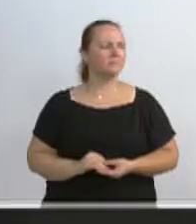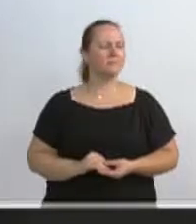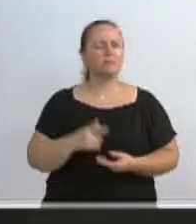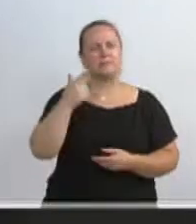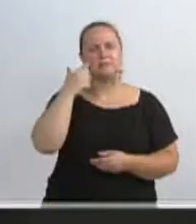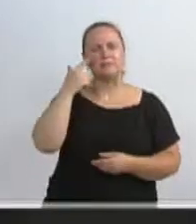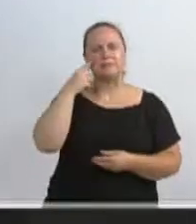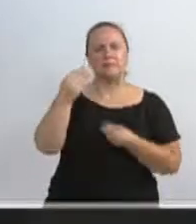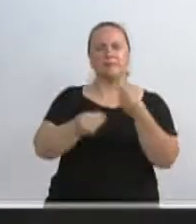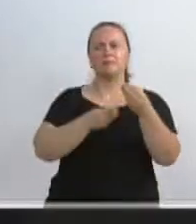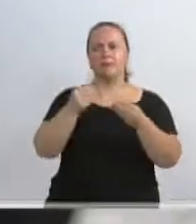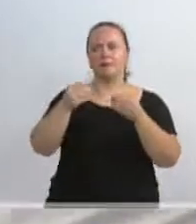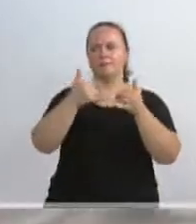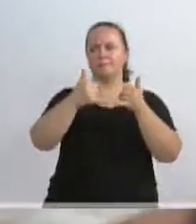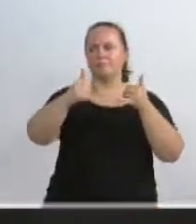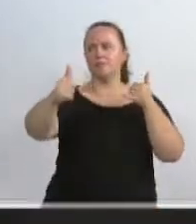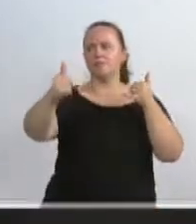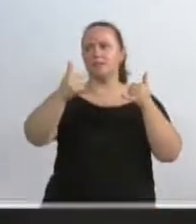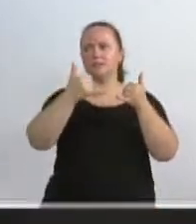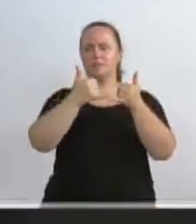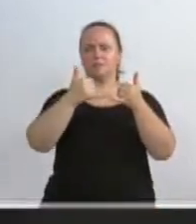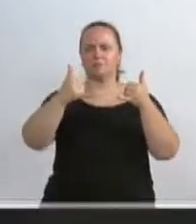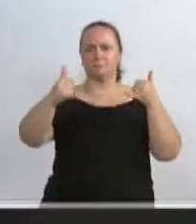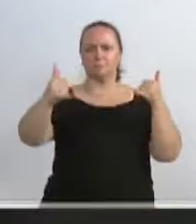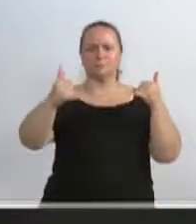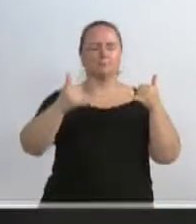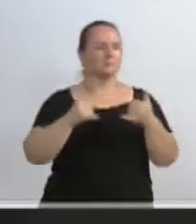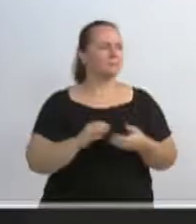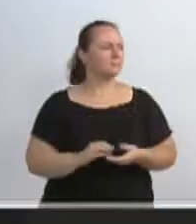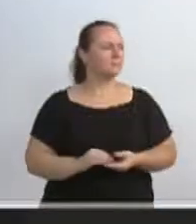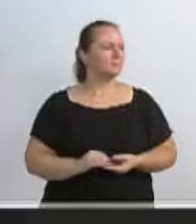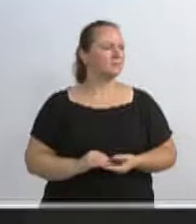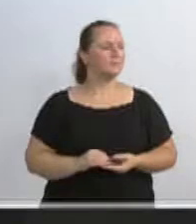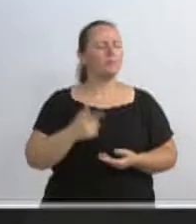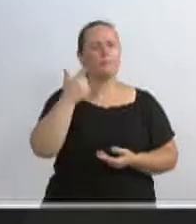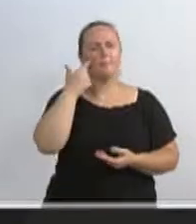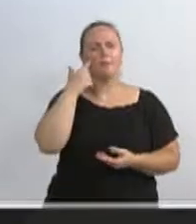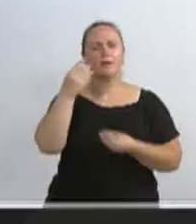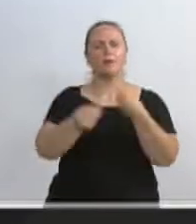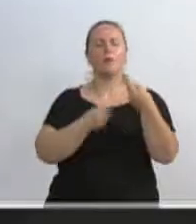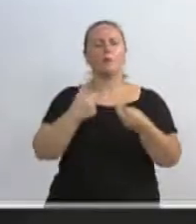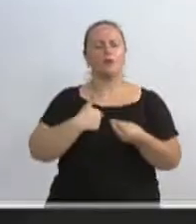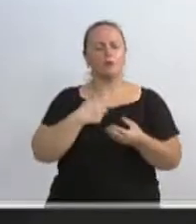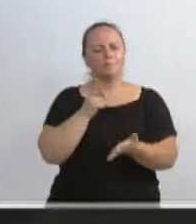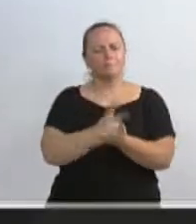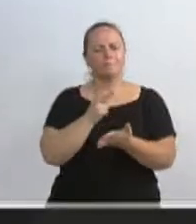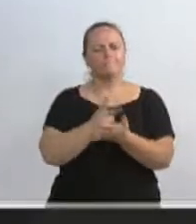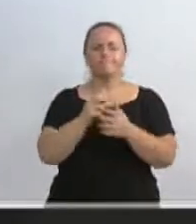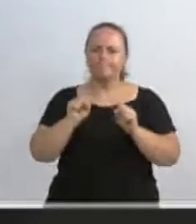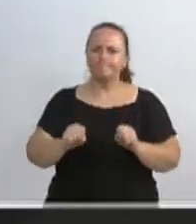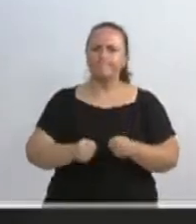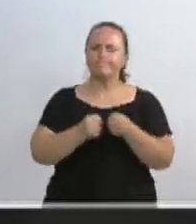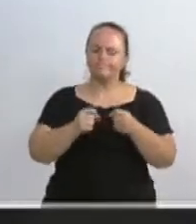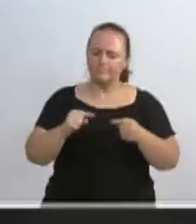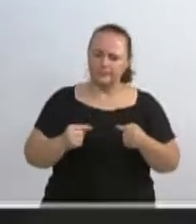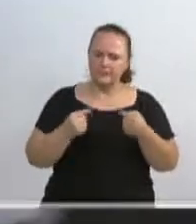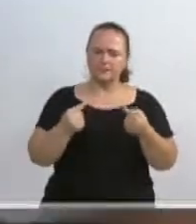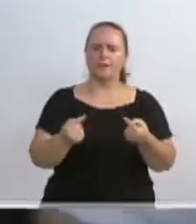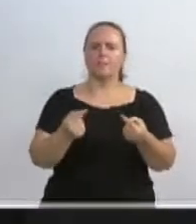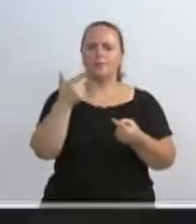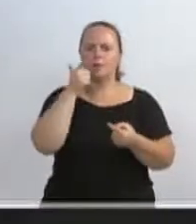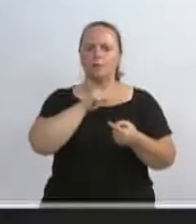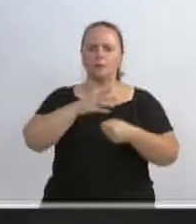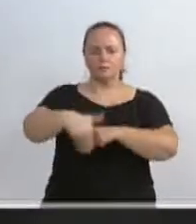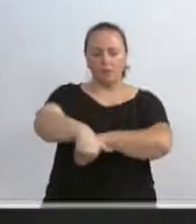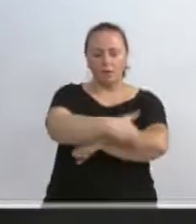não assim como a gente não vê só nesse nesse fato nosso município que continuo com meu desafio nós conseguimos uma rua inteira que não tem